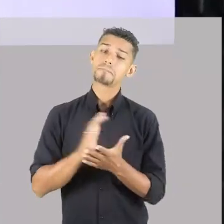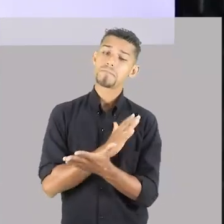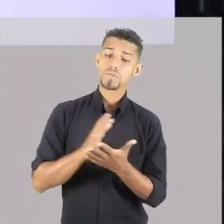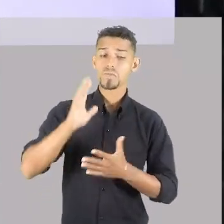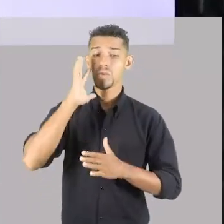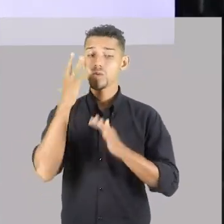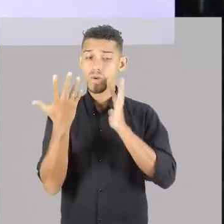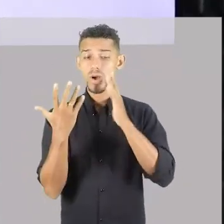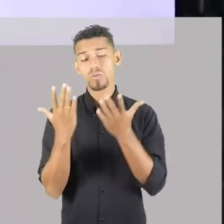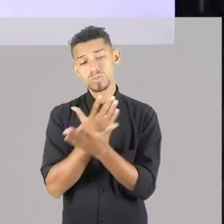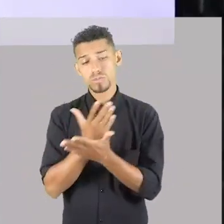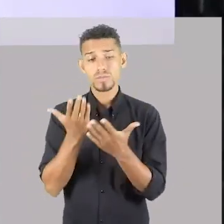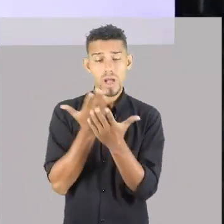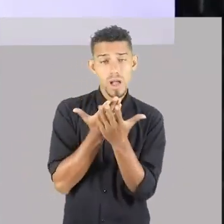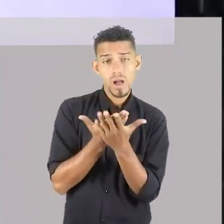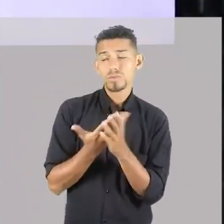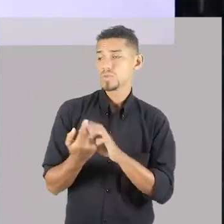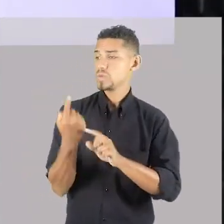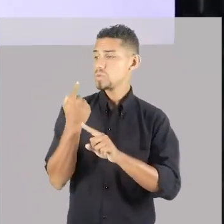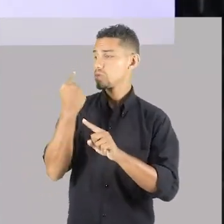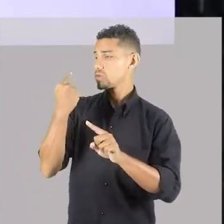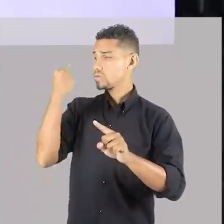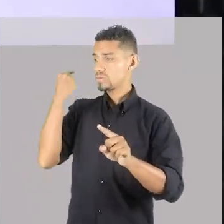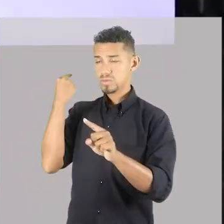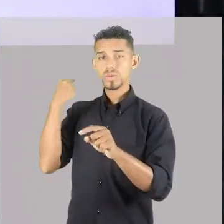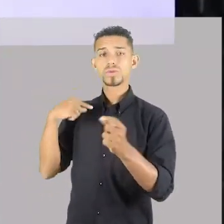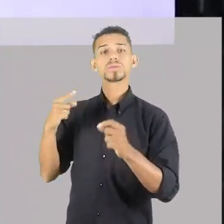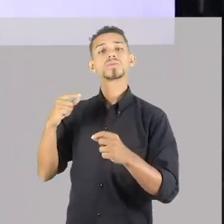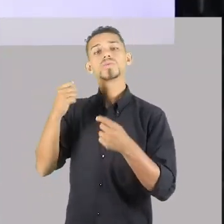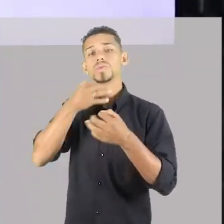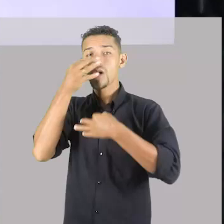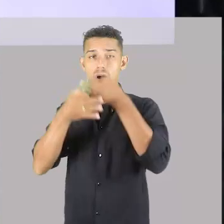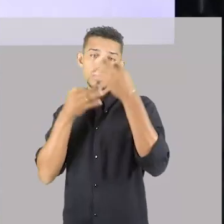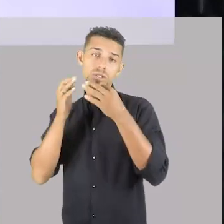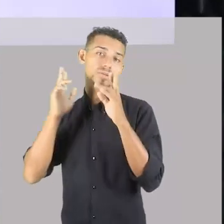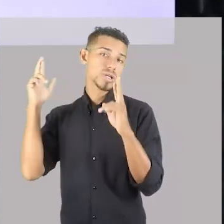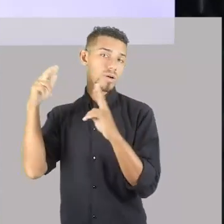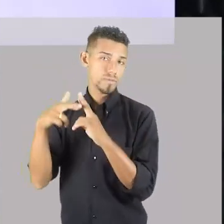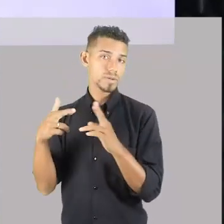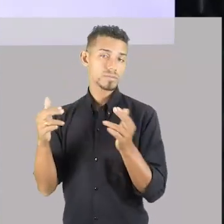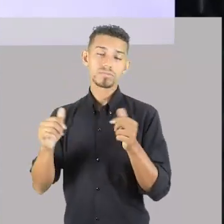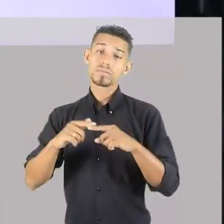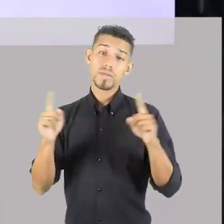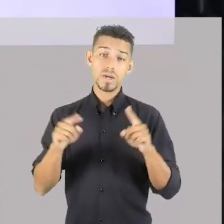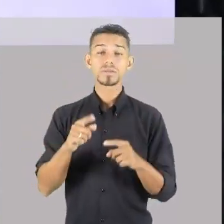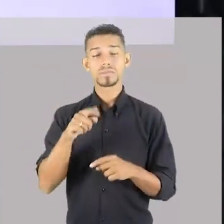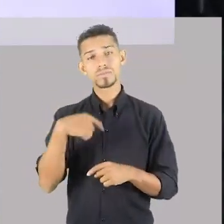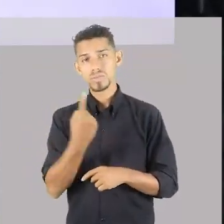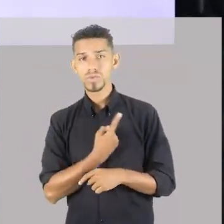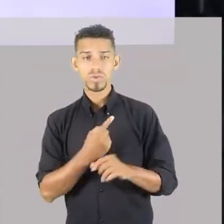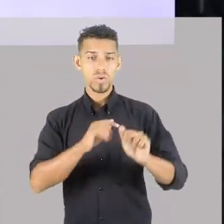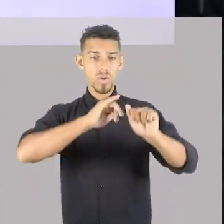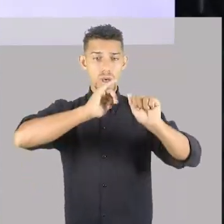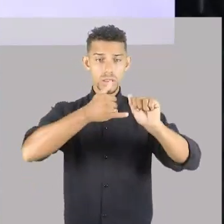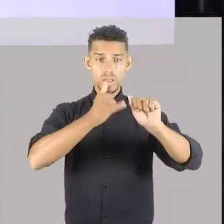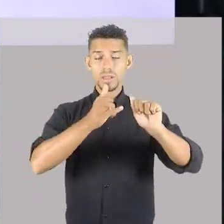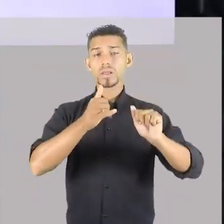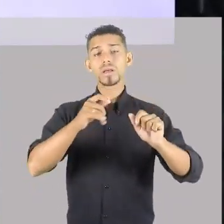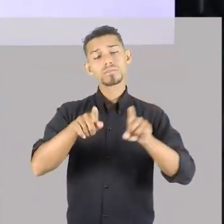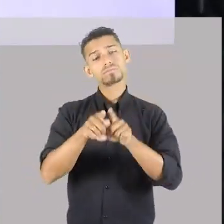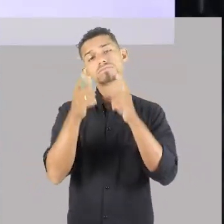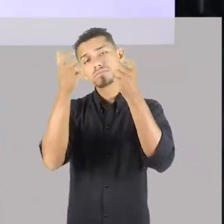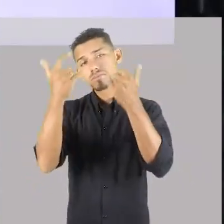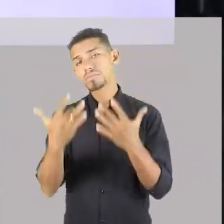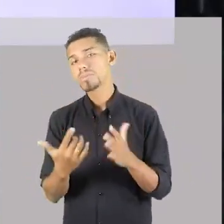eu acho que alguma aula anterior nós comentamos alguma coisa dessa referência, mas de qualquer maneira, os adjetivos, eles